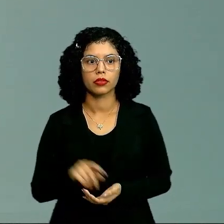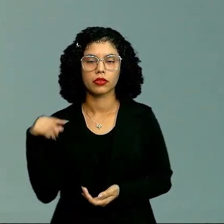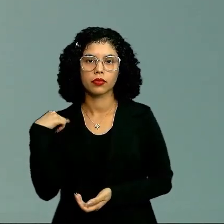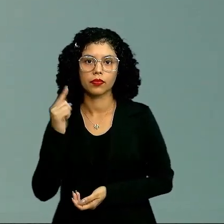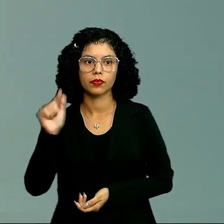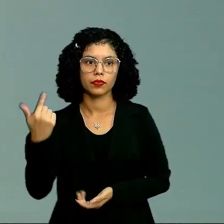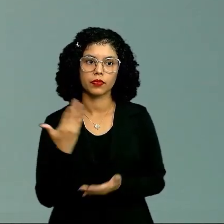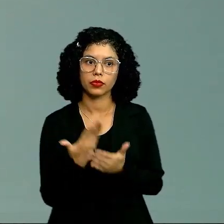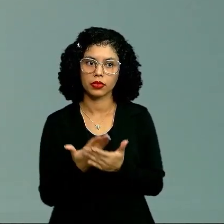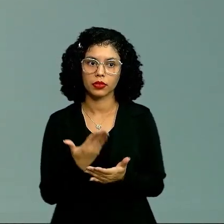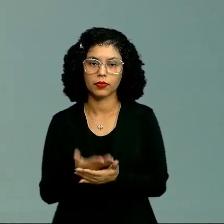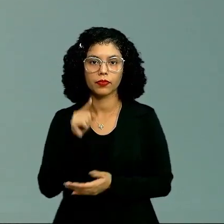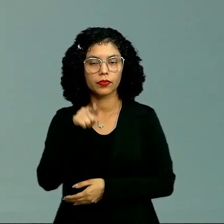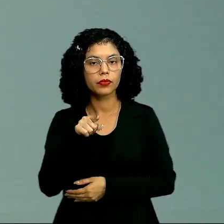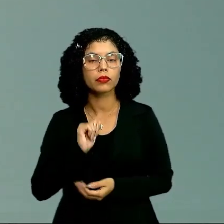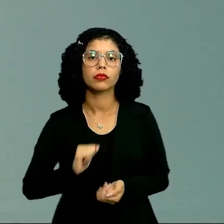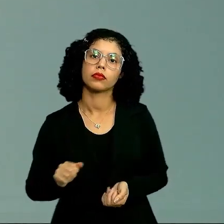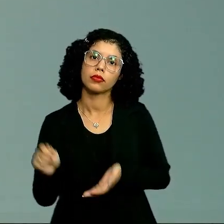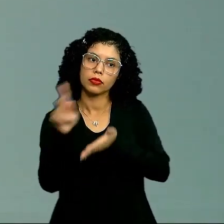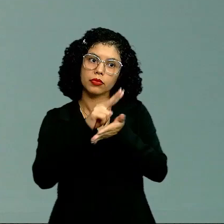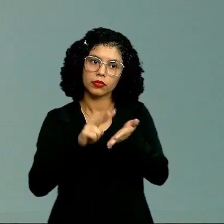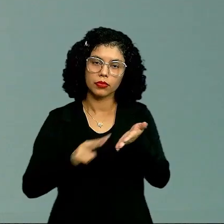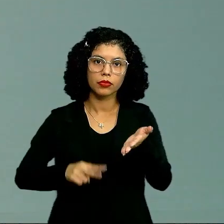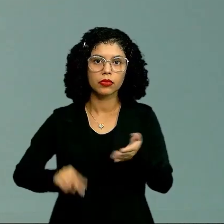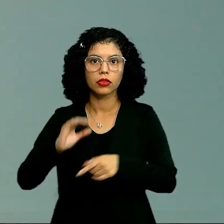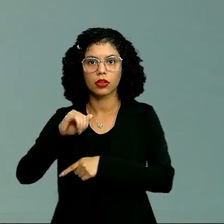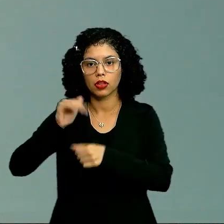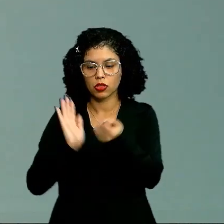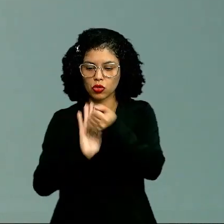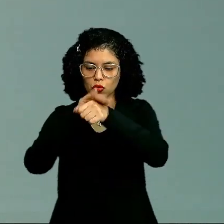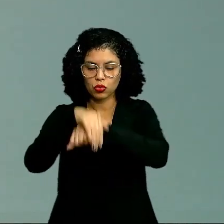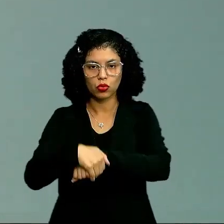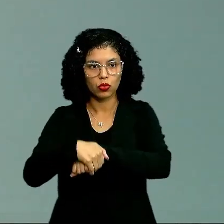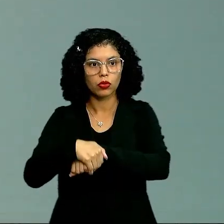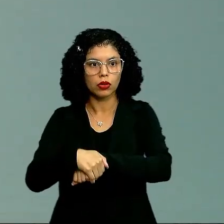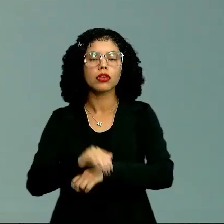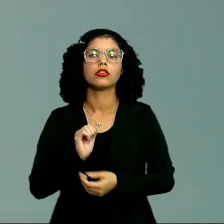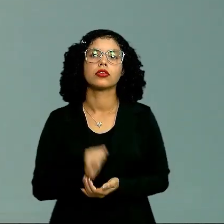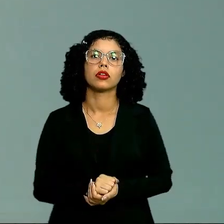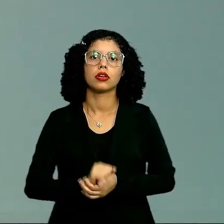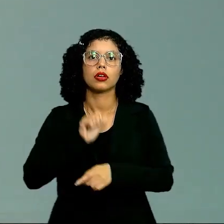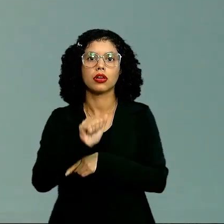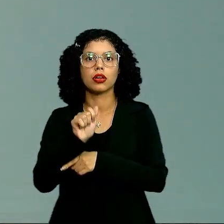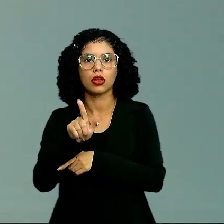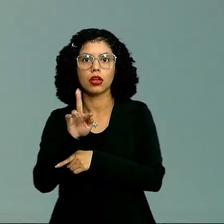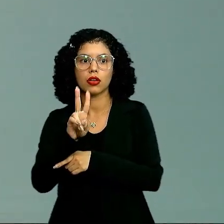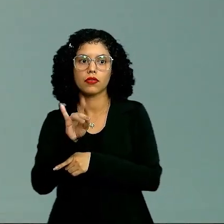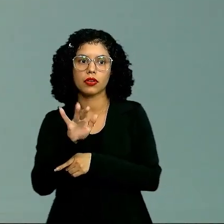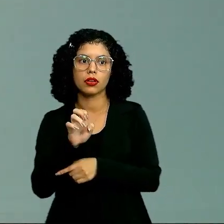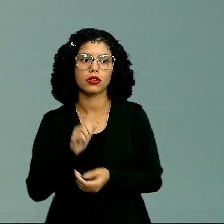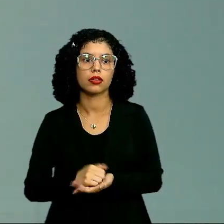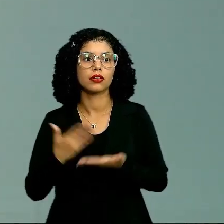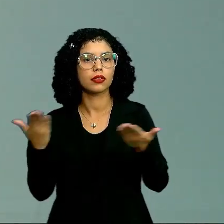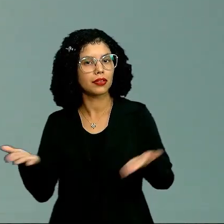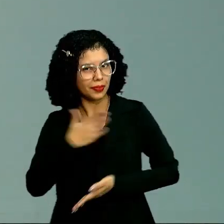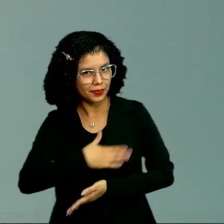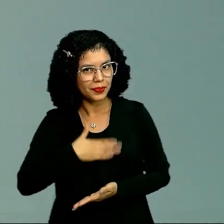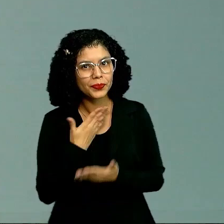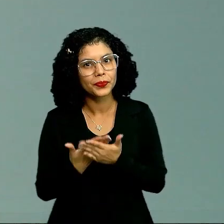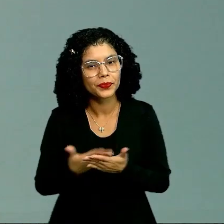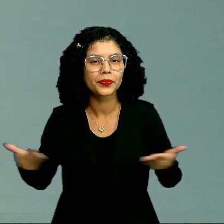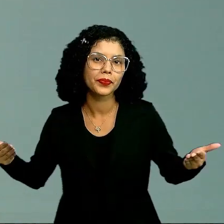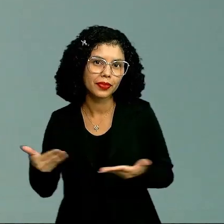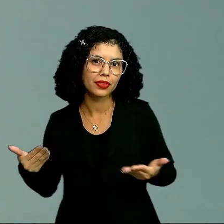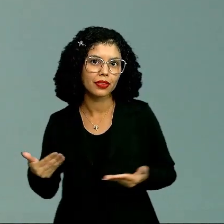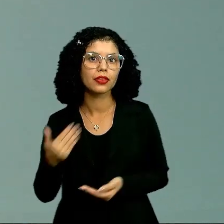nossa próxima aula, que é a obra Noite na Taverna, do Álvares de Azevedo. E aí, gostou da aula